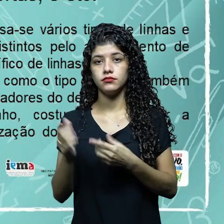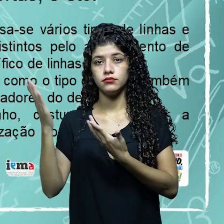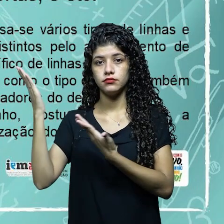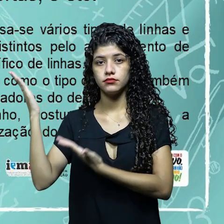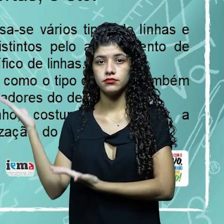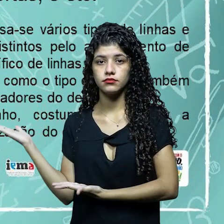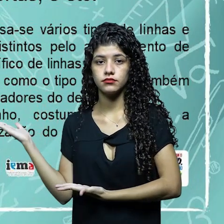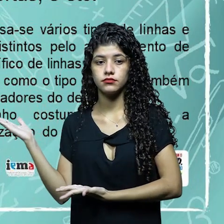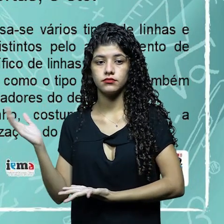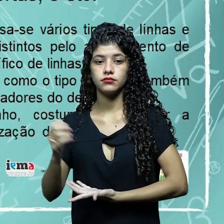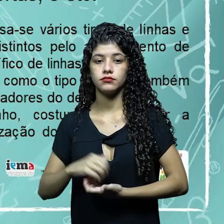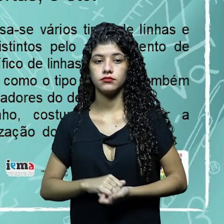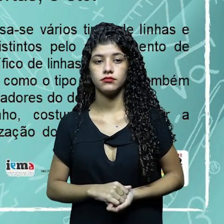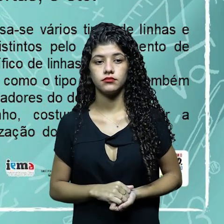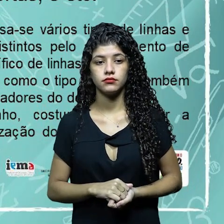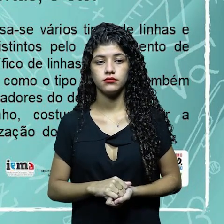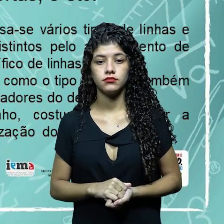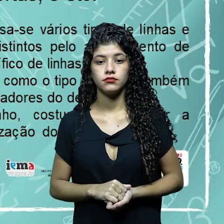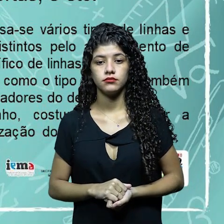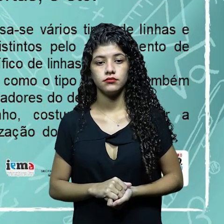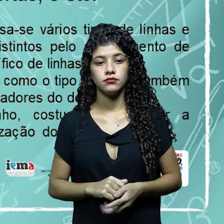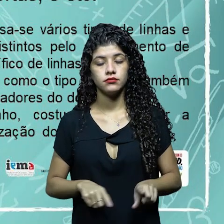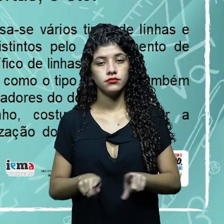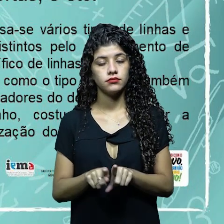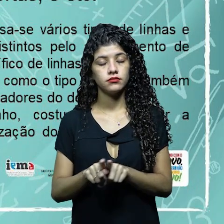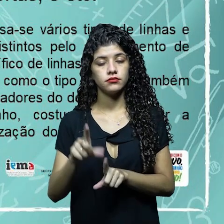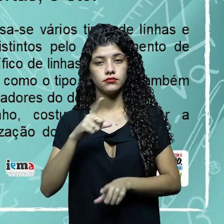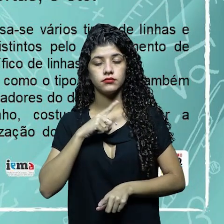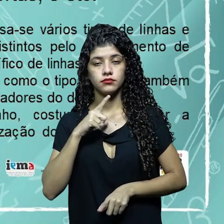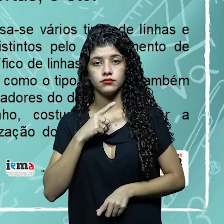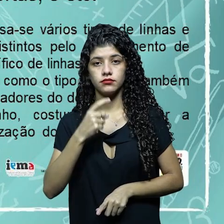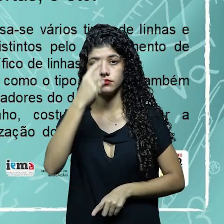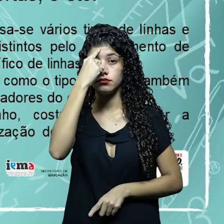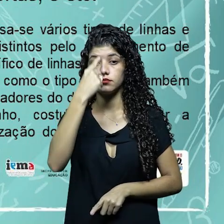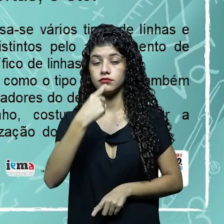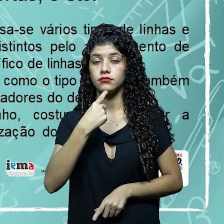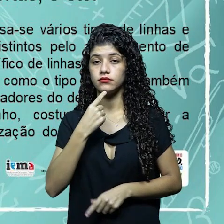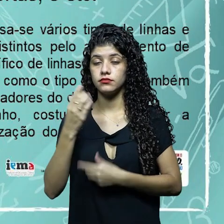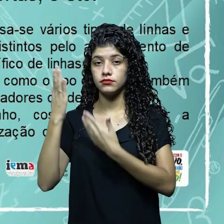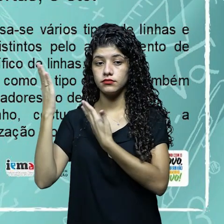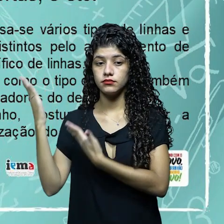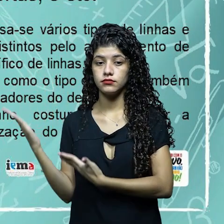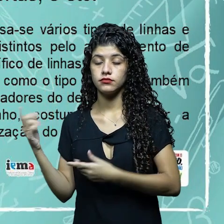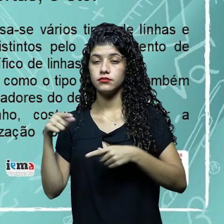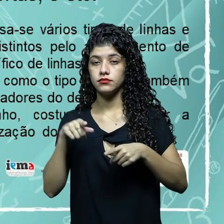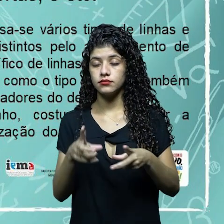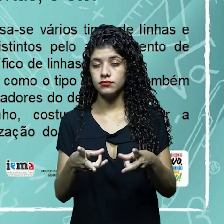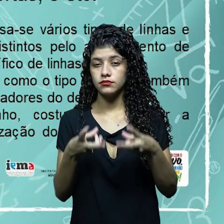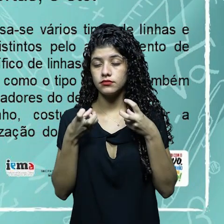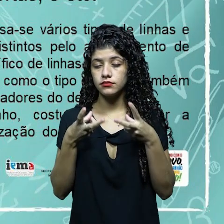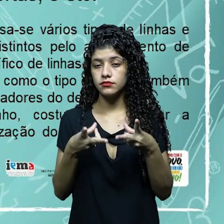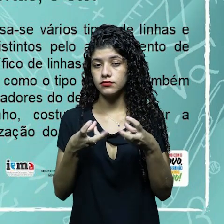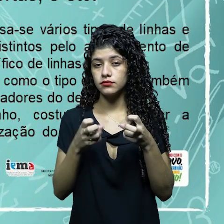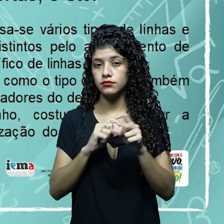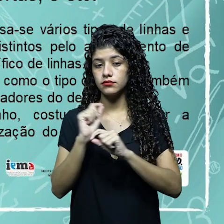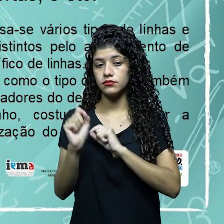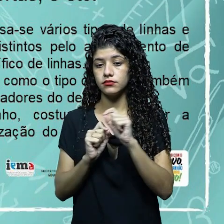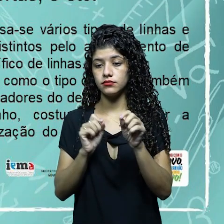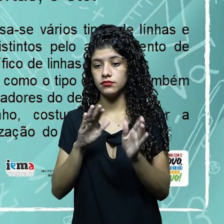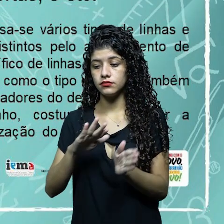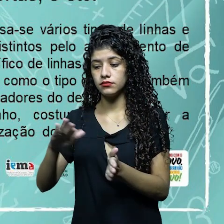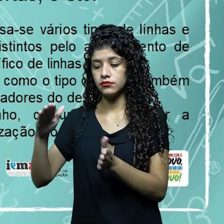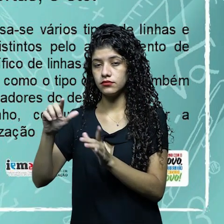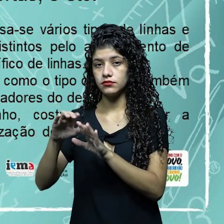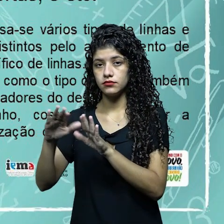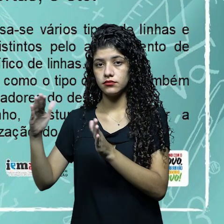Nessa parte, nessa janelinha aqui que eu trouxe para vocês, ó, embaixo, vocês podem perceber, bem no cantinho